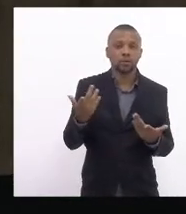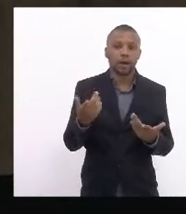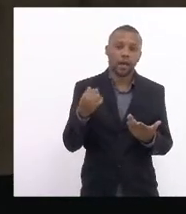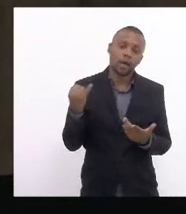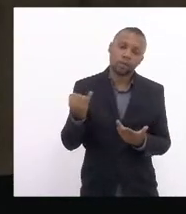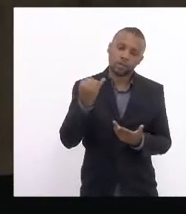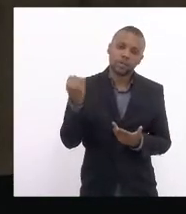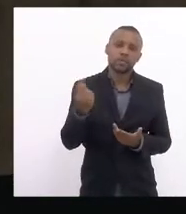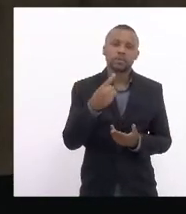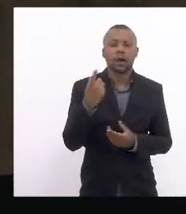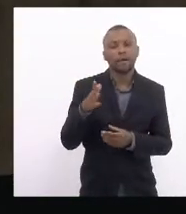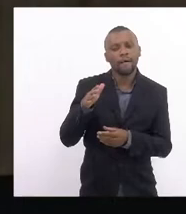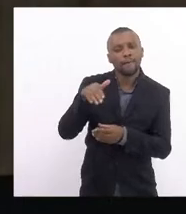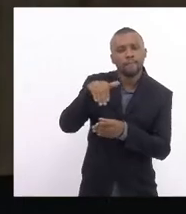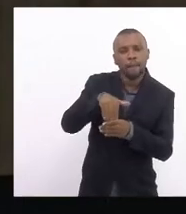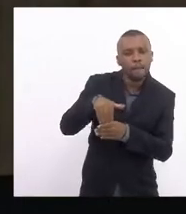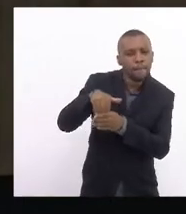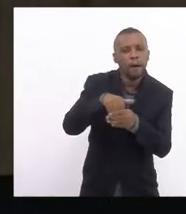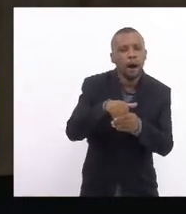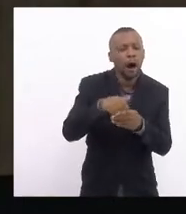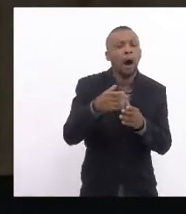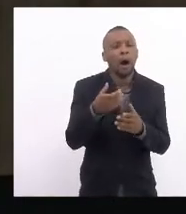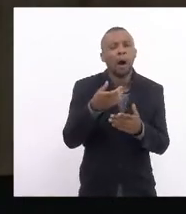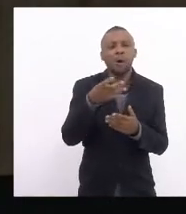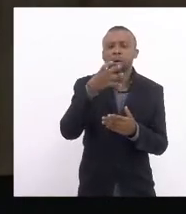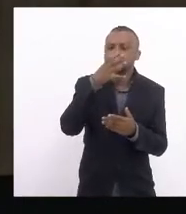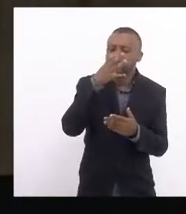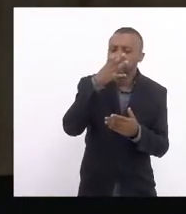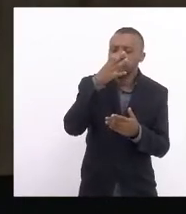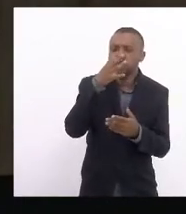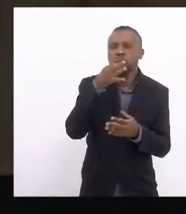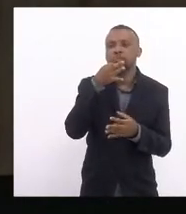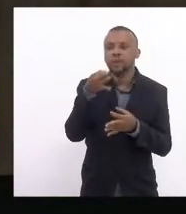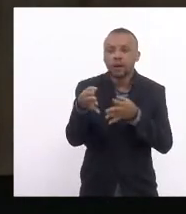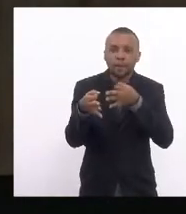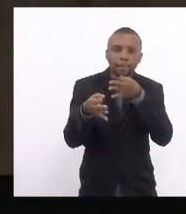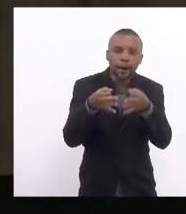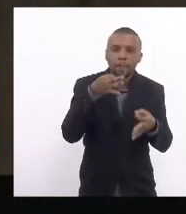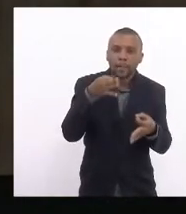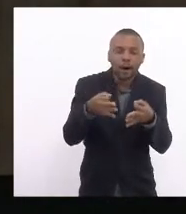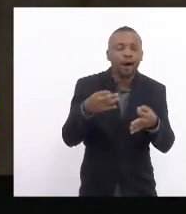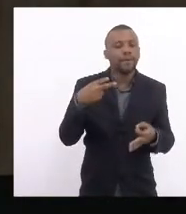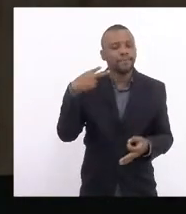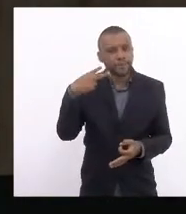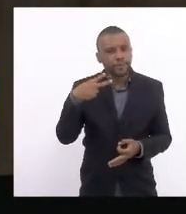aqui a posição do deputado que foi vereador